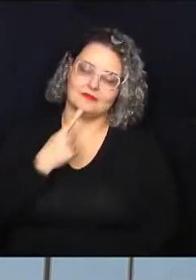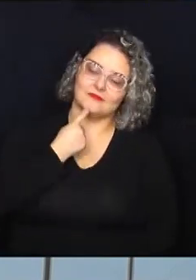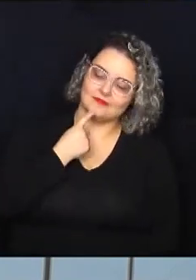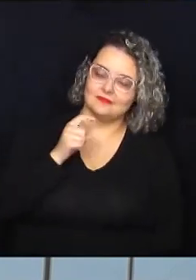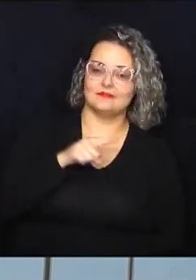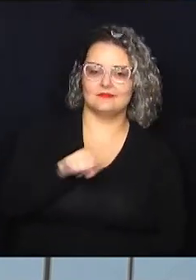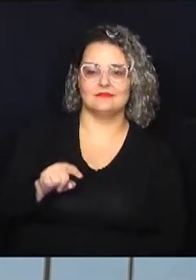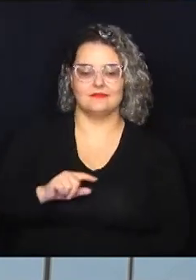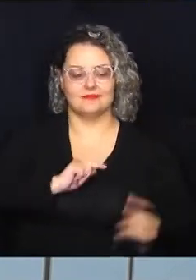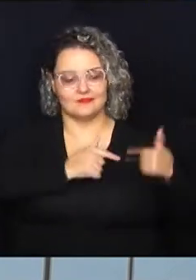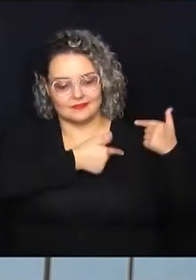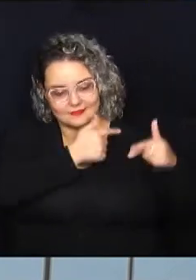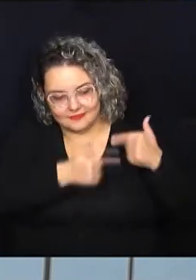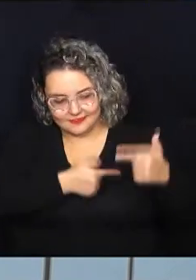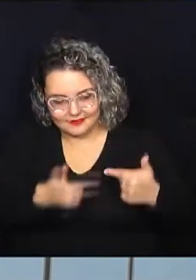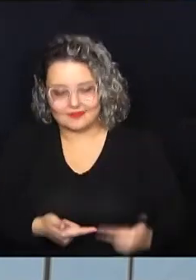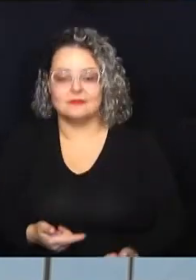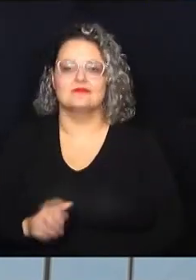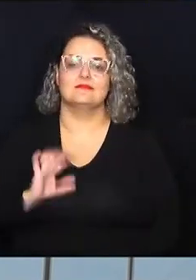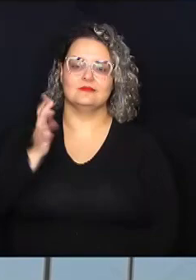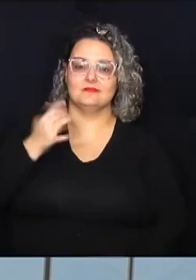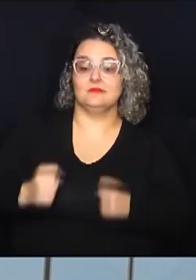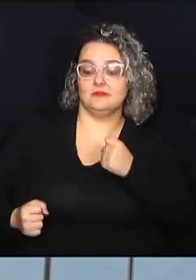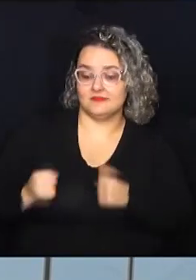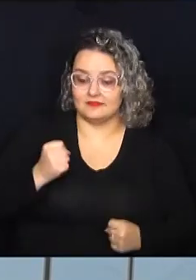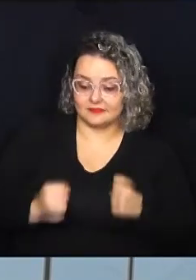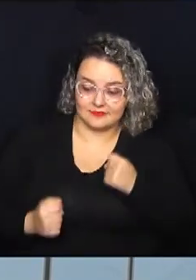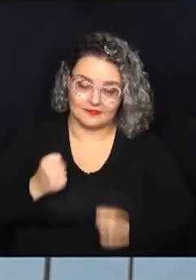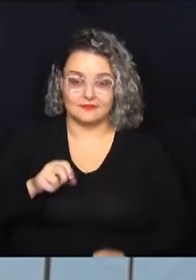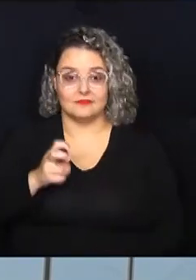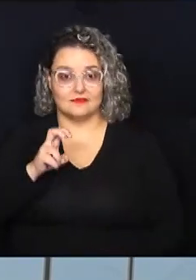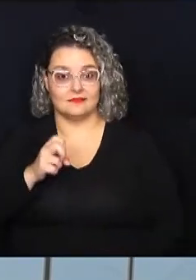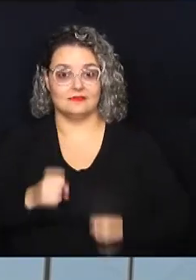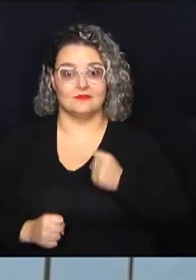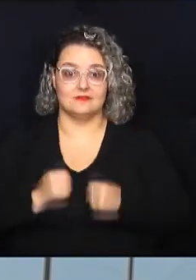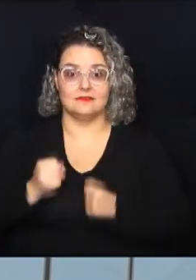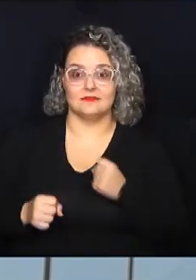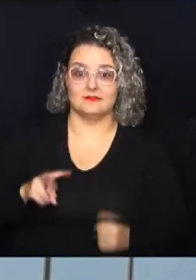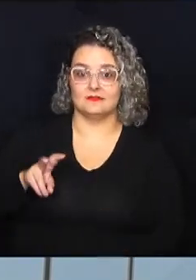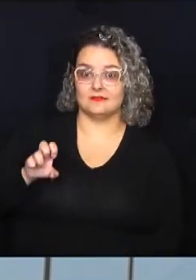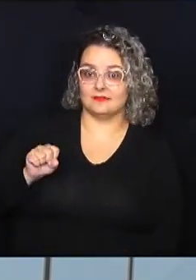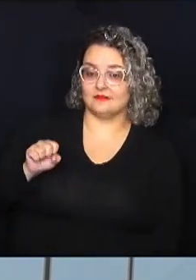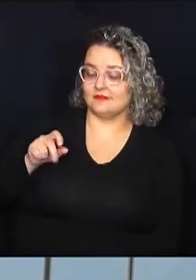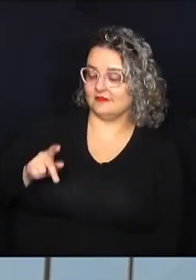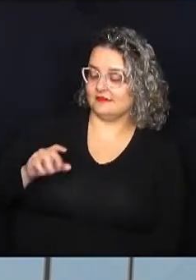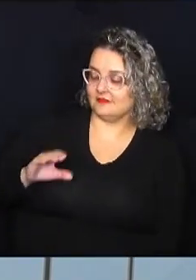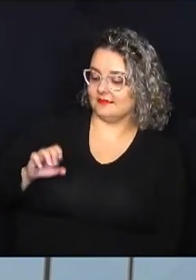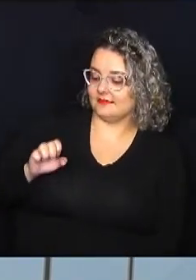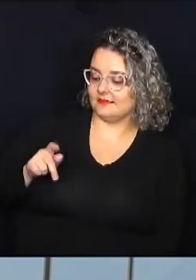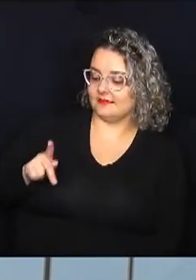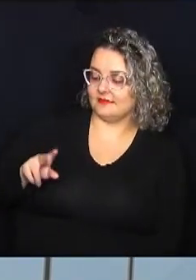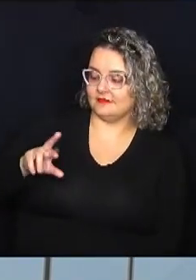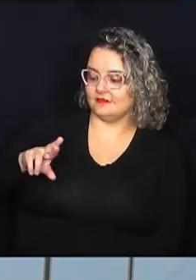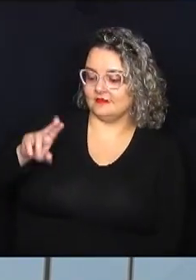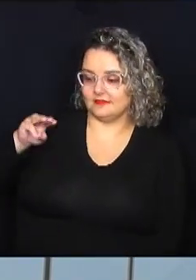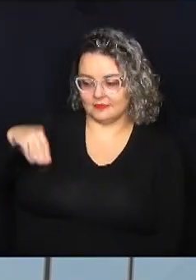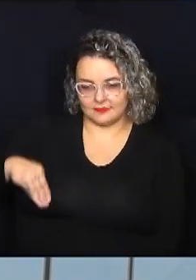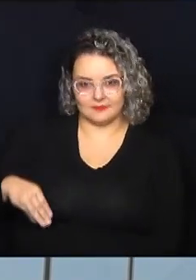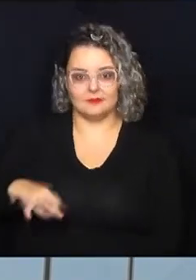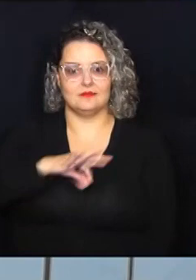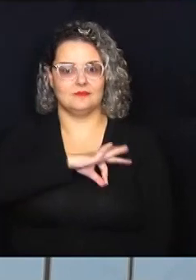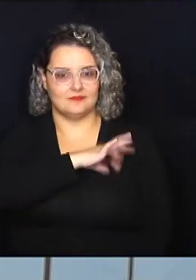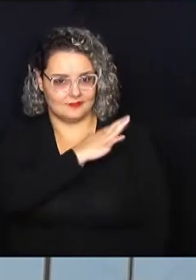esta corrida esse ano vai ser a quinta corrida vai ser para um nove de julho da Polícia Militar o evento